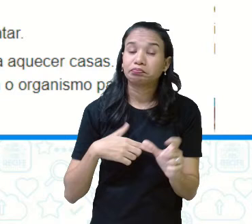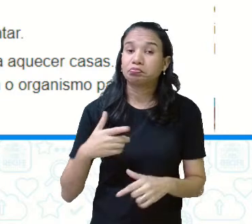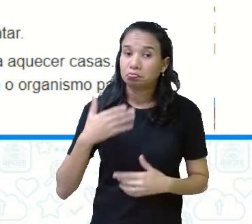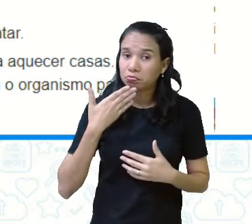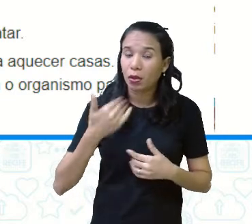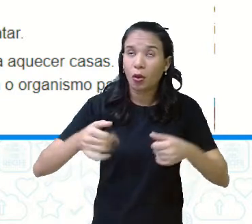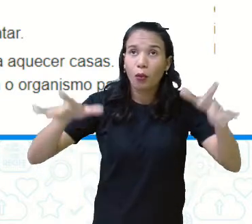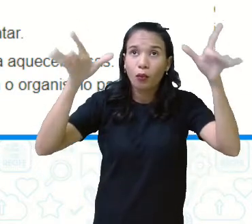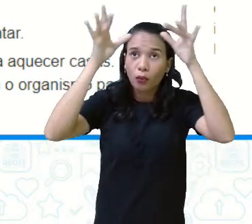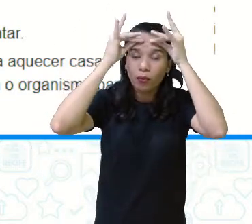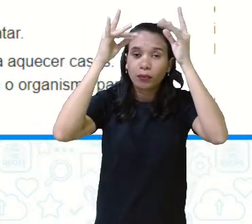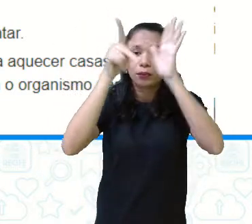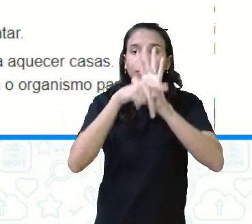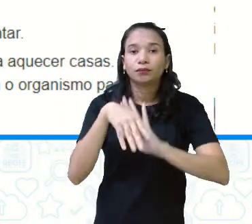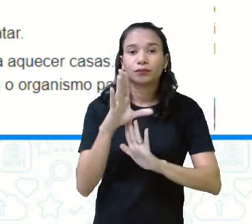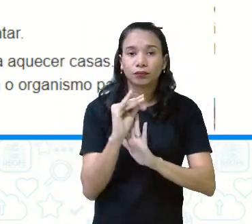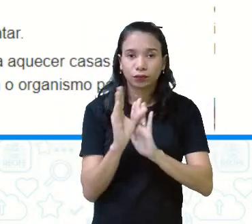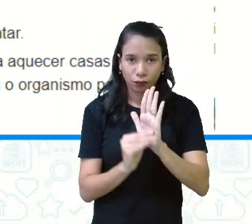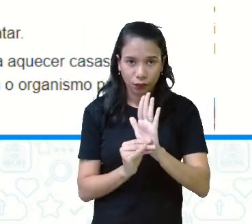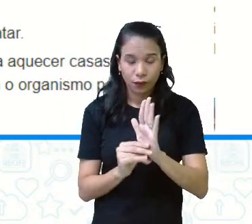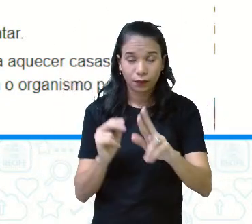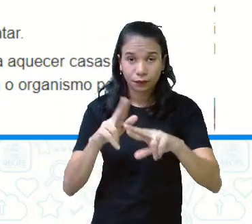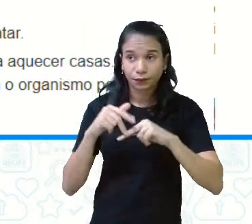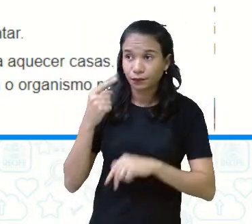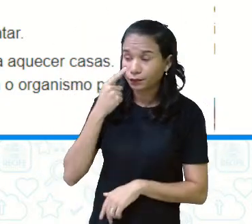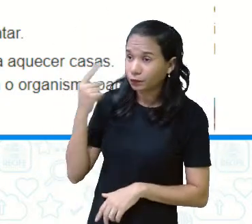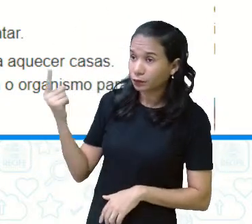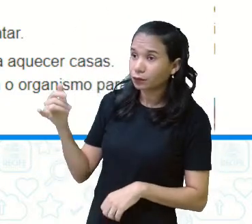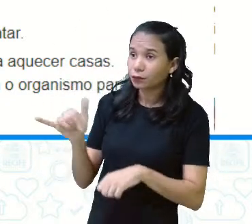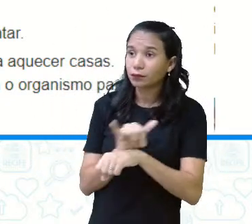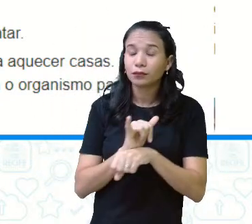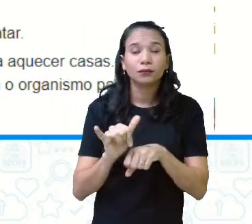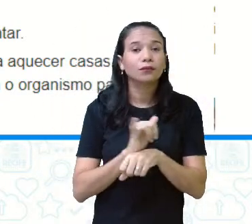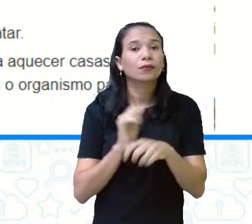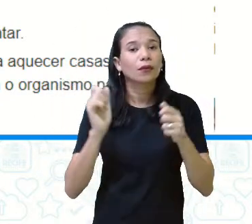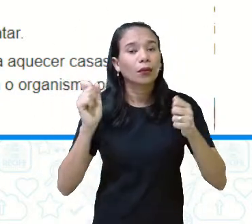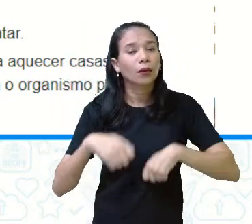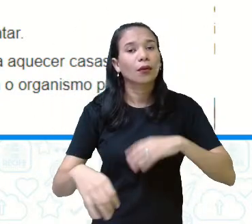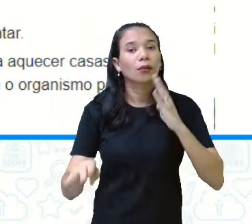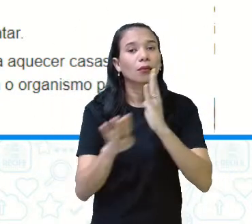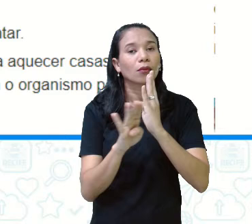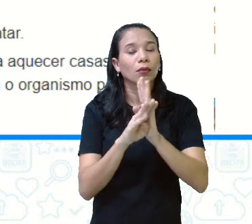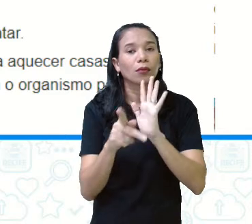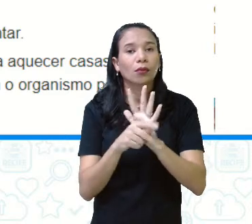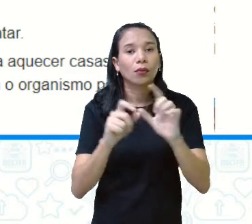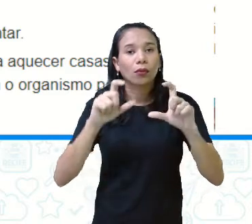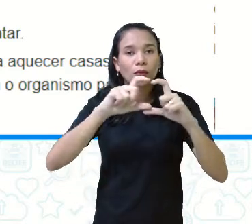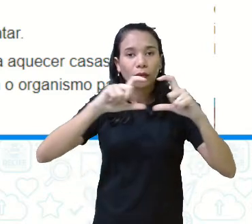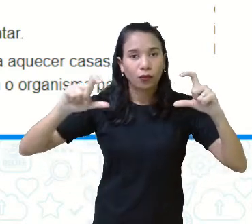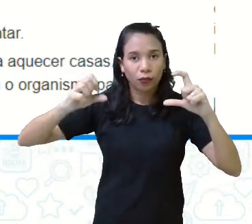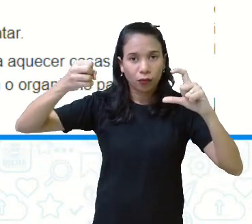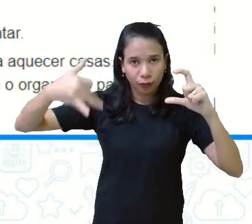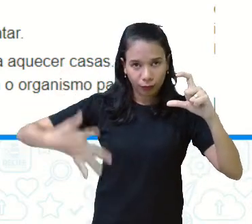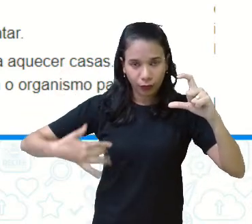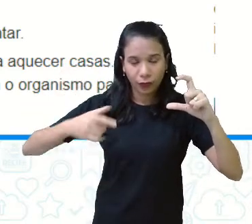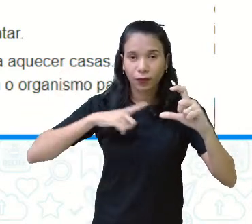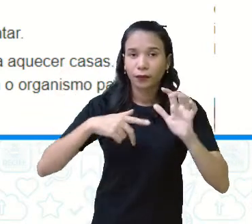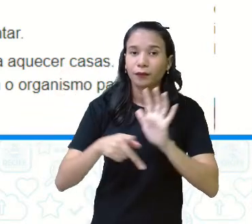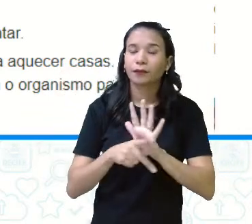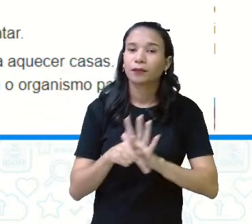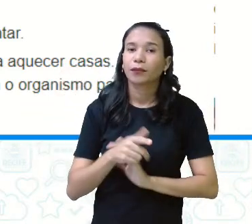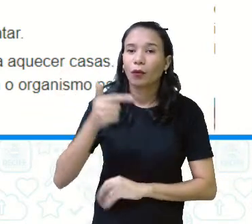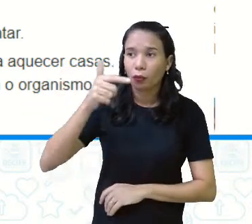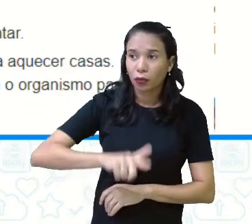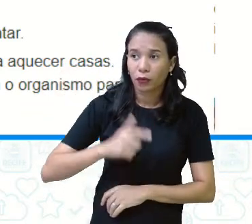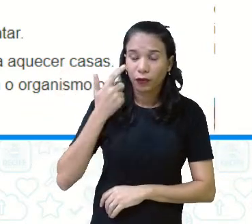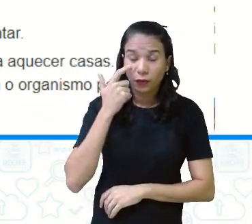mais ali daquele conteúdo. Veja outra maneira que você pode encontrar o verbete sendo explicado. Novamente,